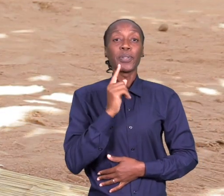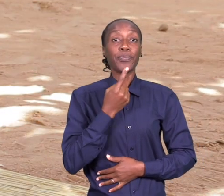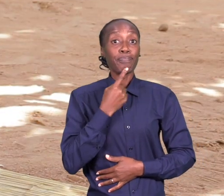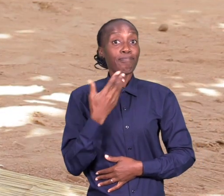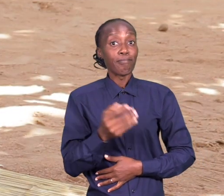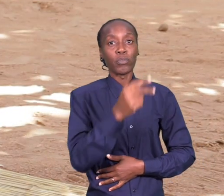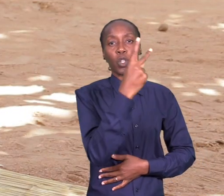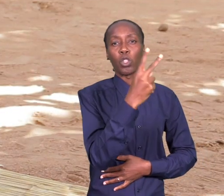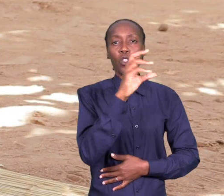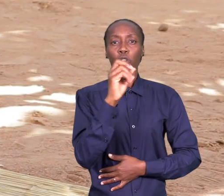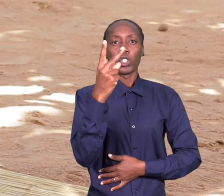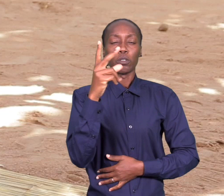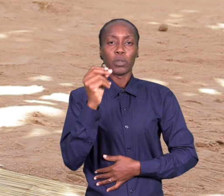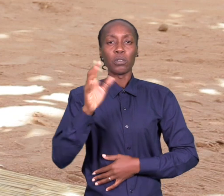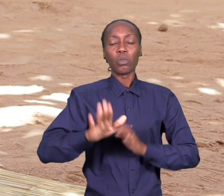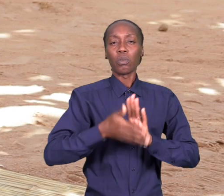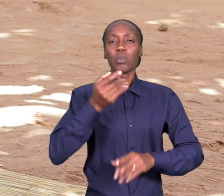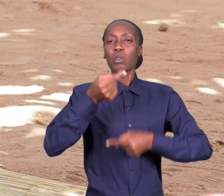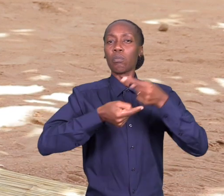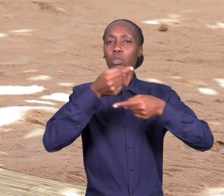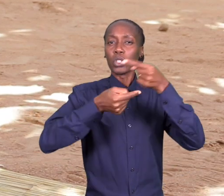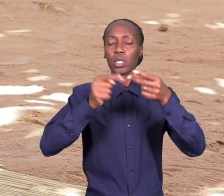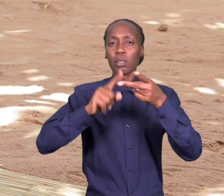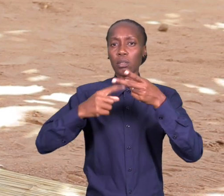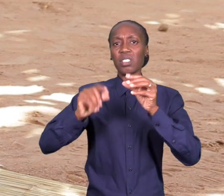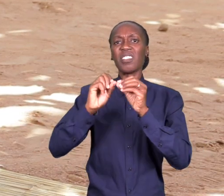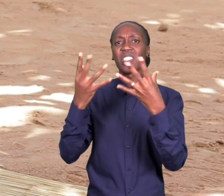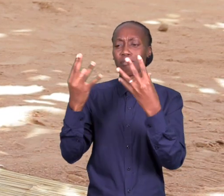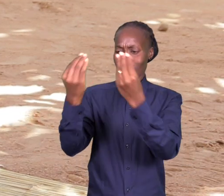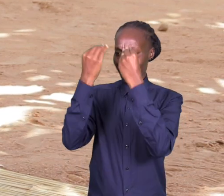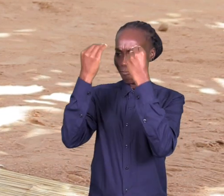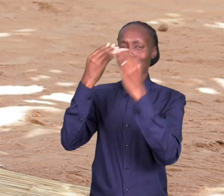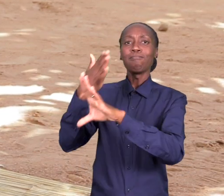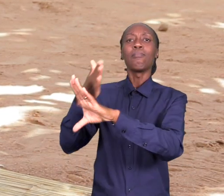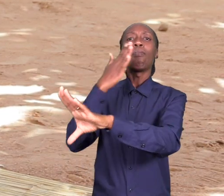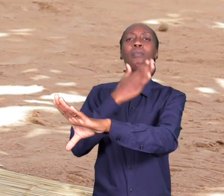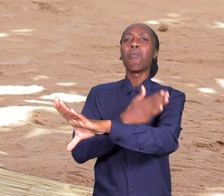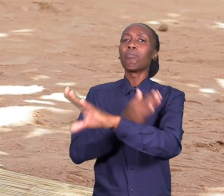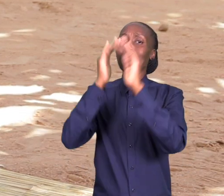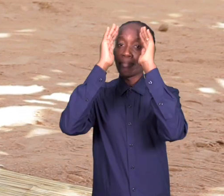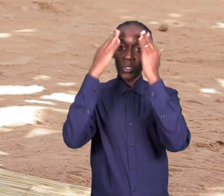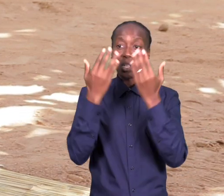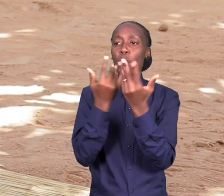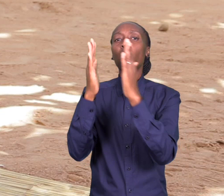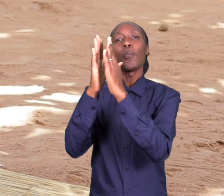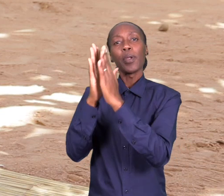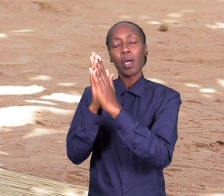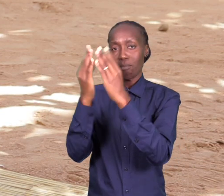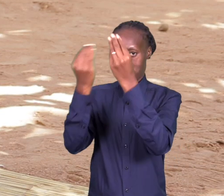de 2020. O projeto chegou em 2020 e tem nos ensinado muita coisa que não